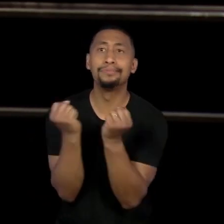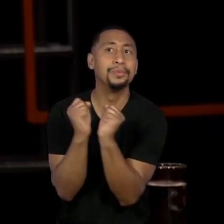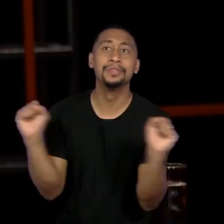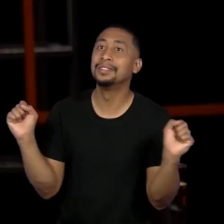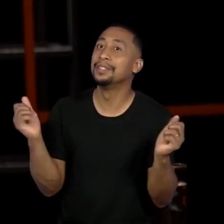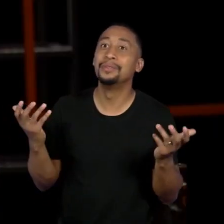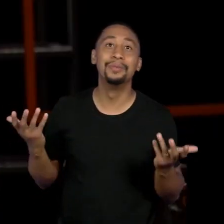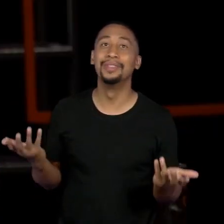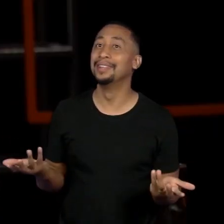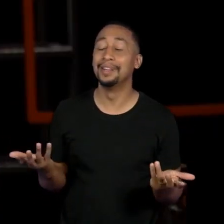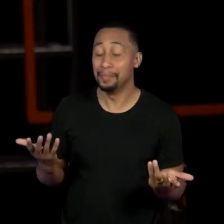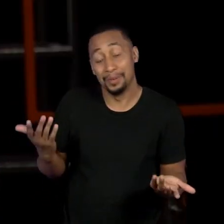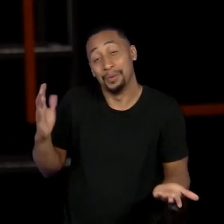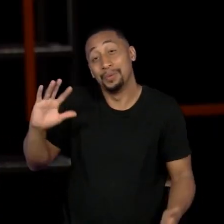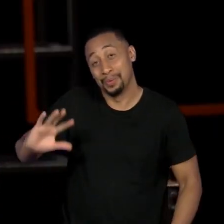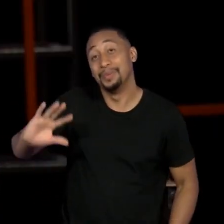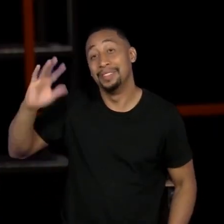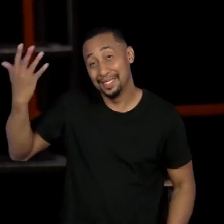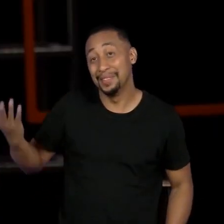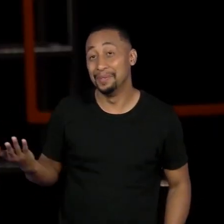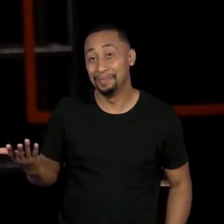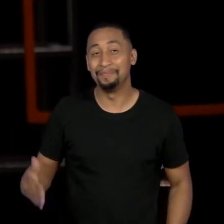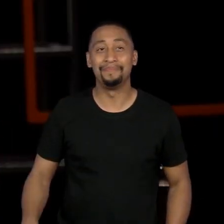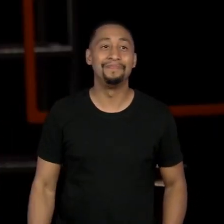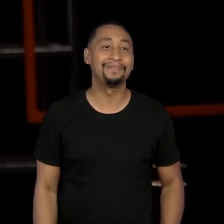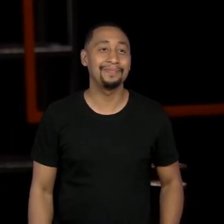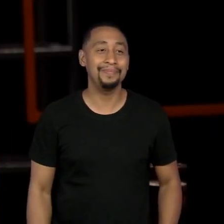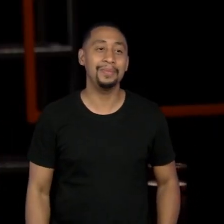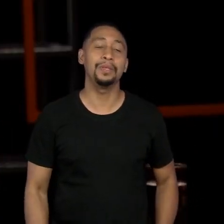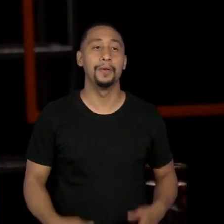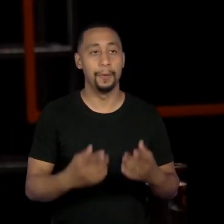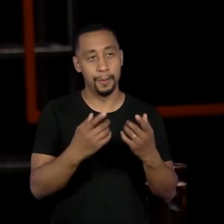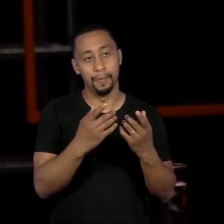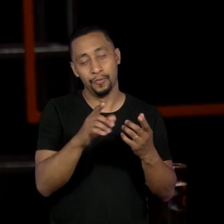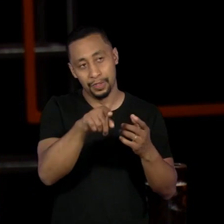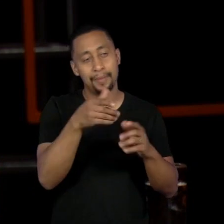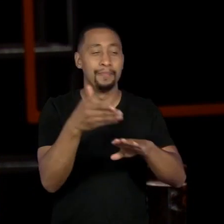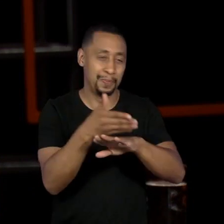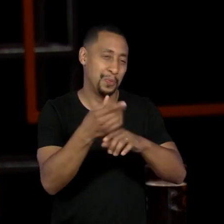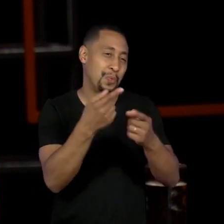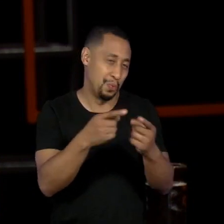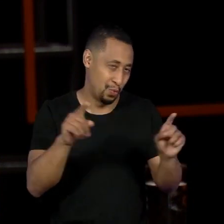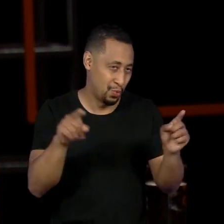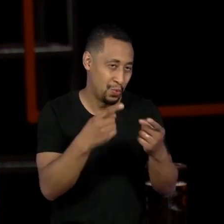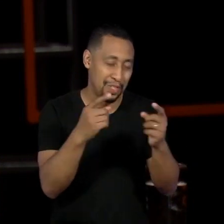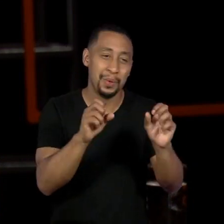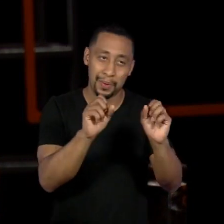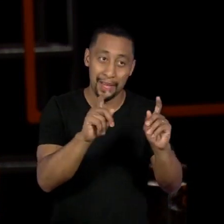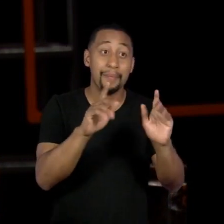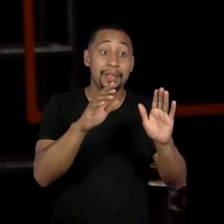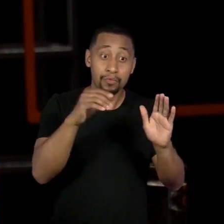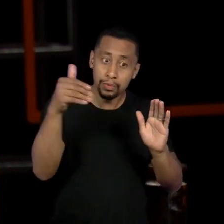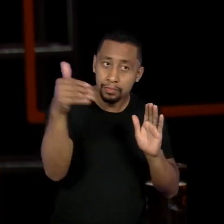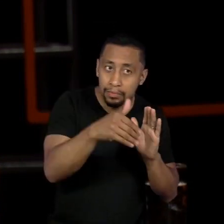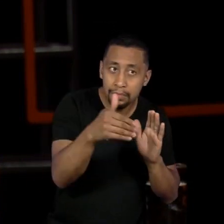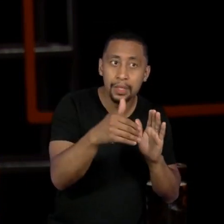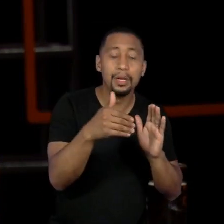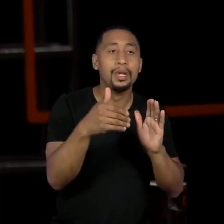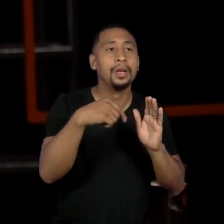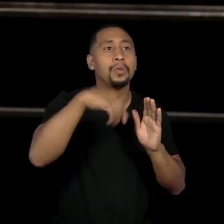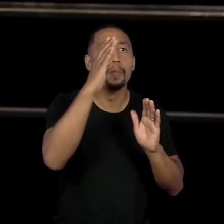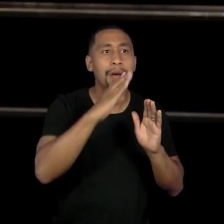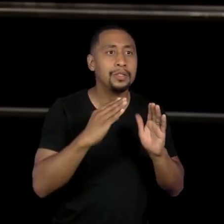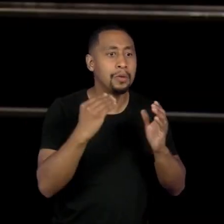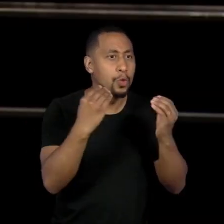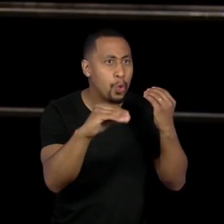mas aconteceu. Eugênia, além da música, aqui no Brasil você acabou atuando em novela e cinema. Olha, a